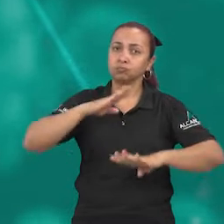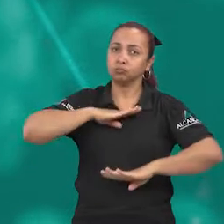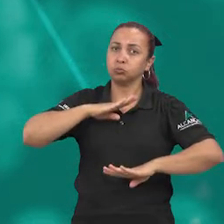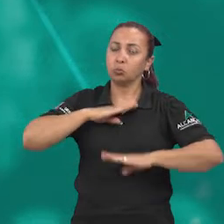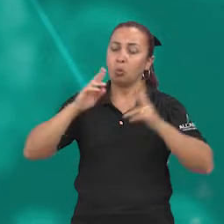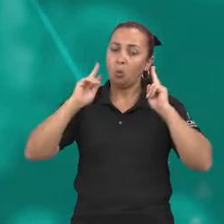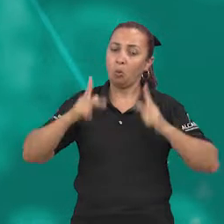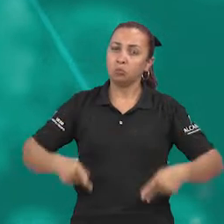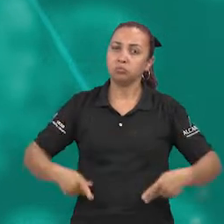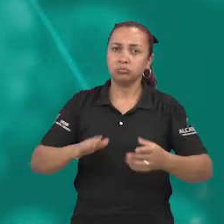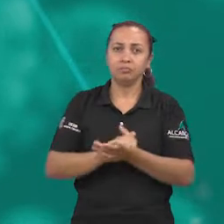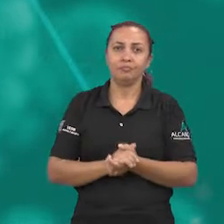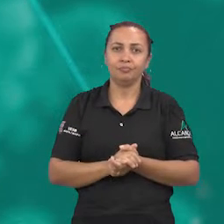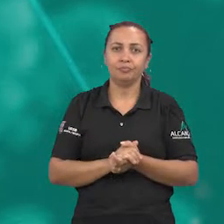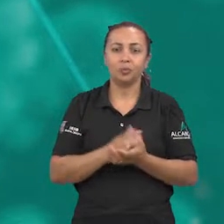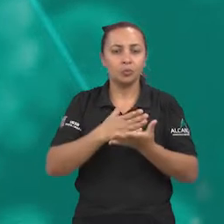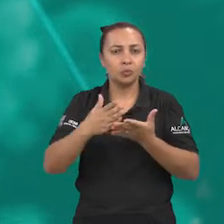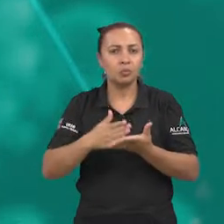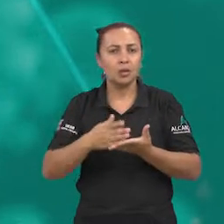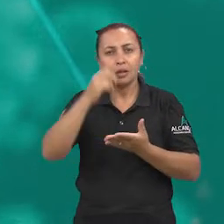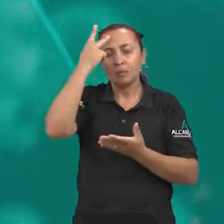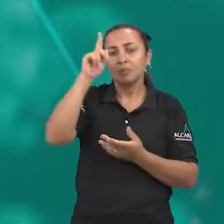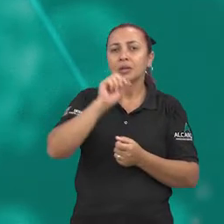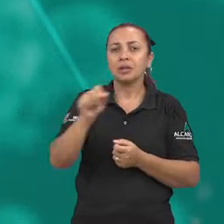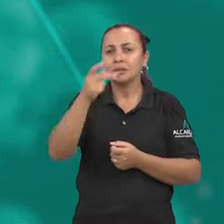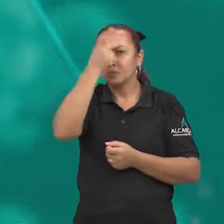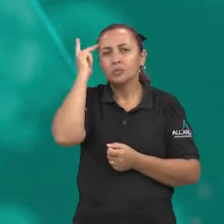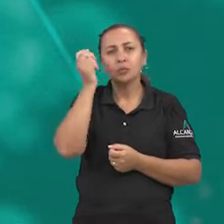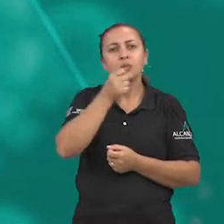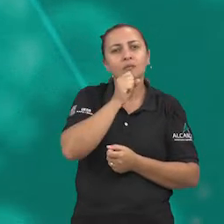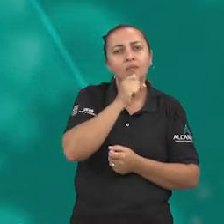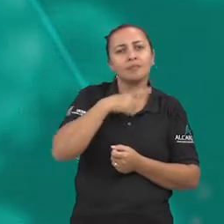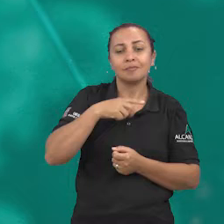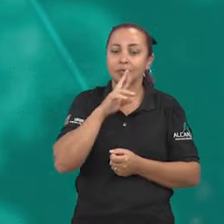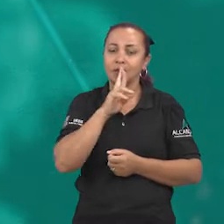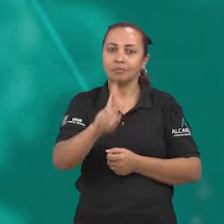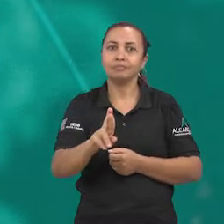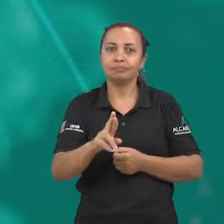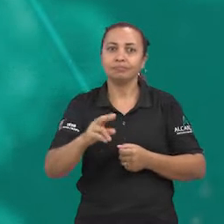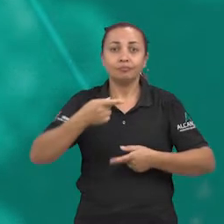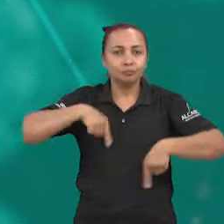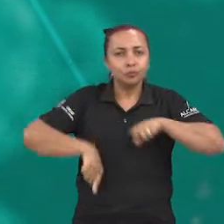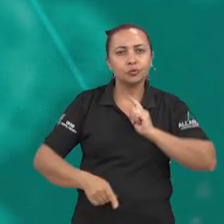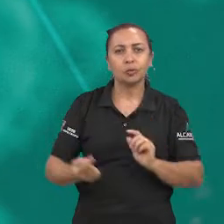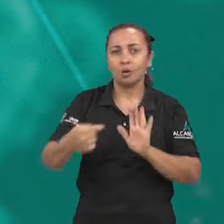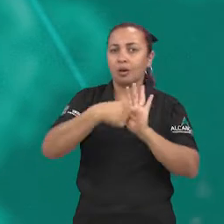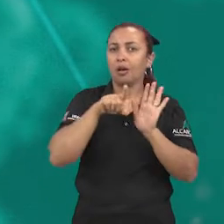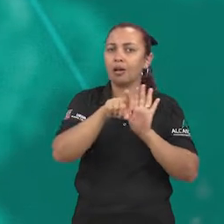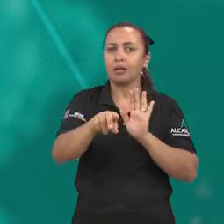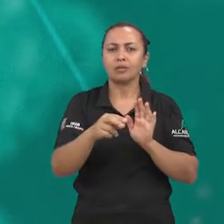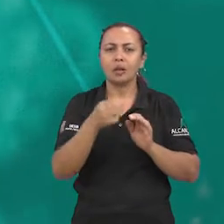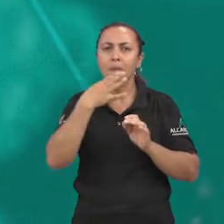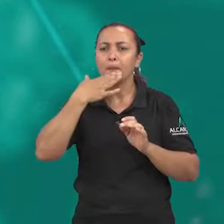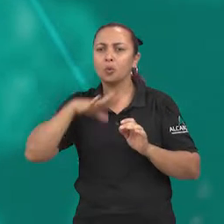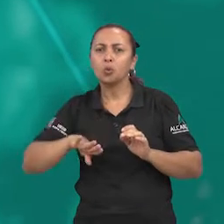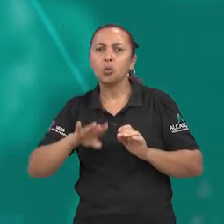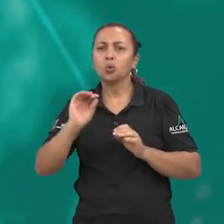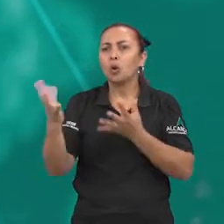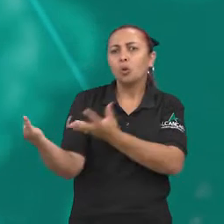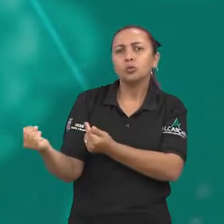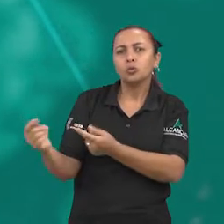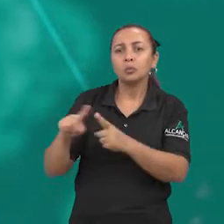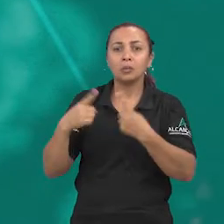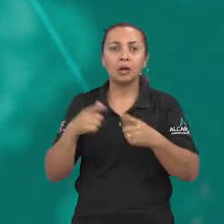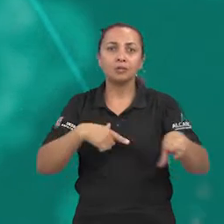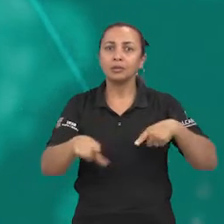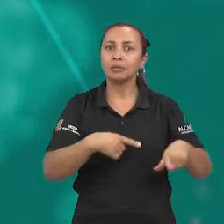os idosos eles tivessem uma resposta imunológica inferior aos jovens. Porém, no trabalho foi visto que não, que essa resposta